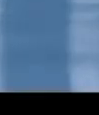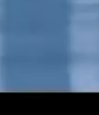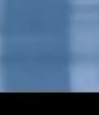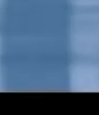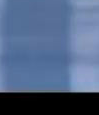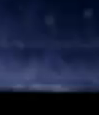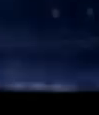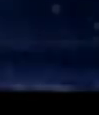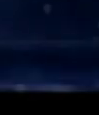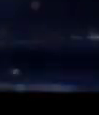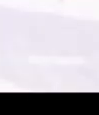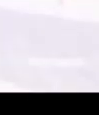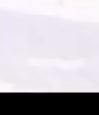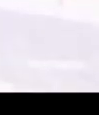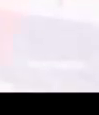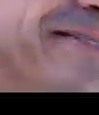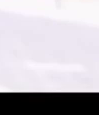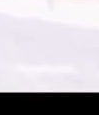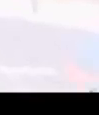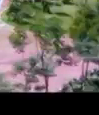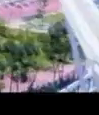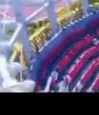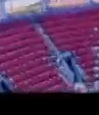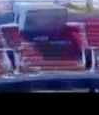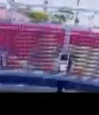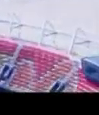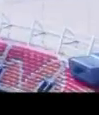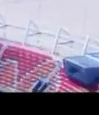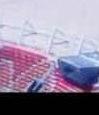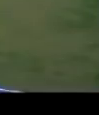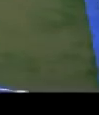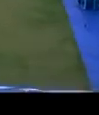O esporte está mais perto de todos os brasileiros.